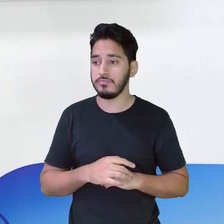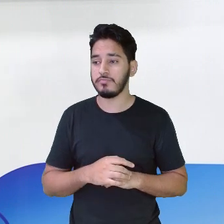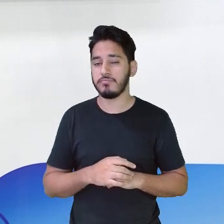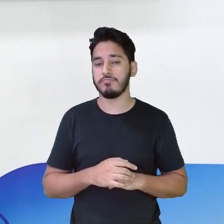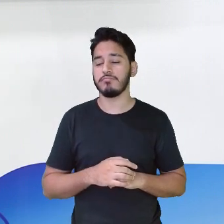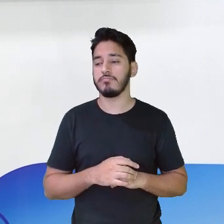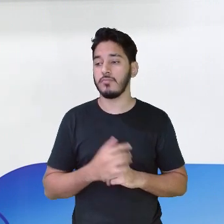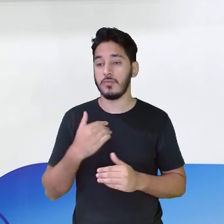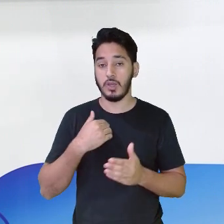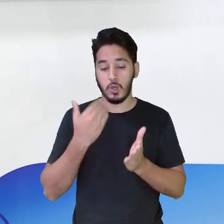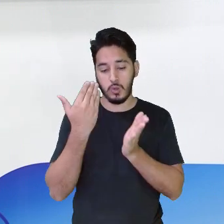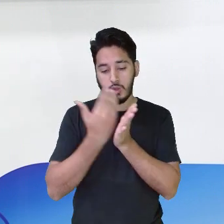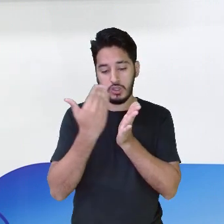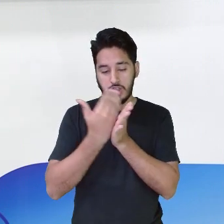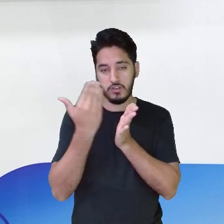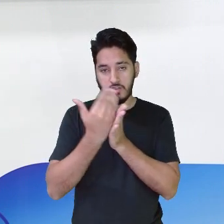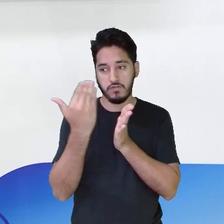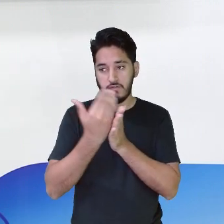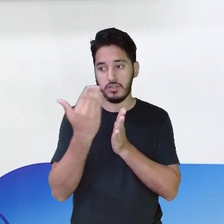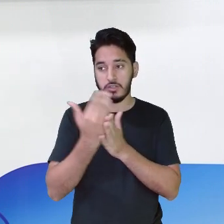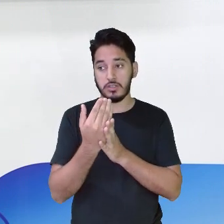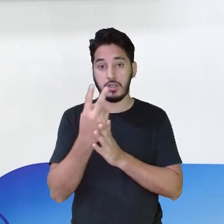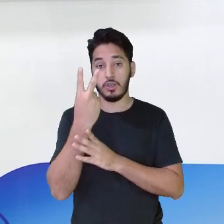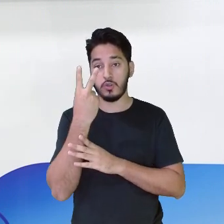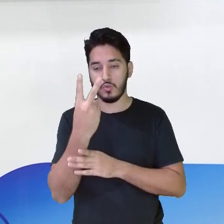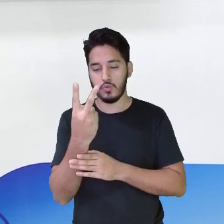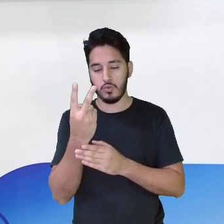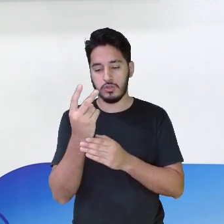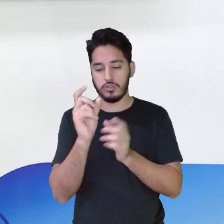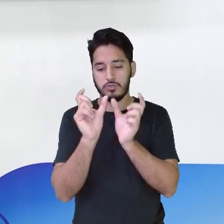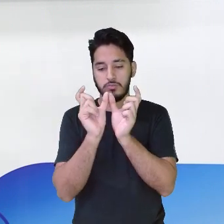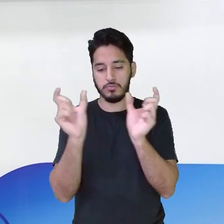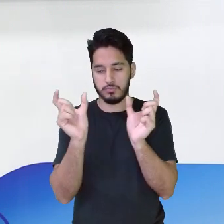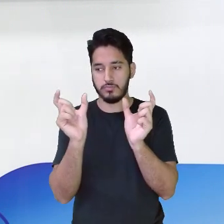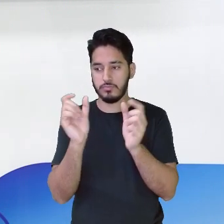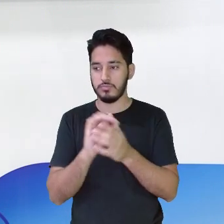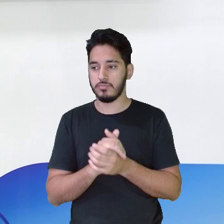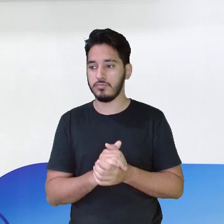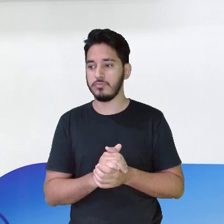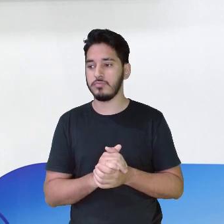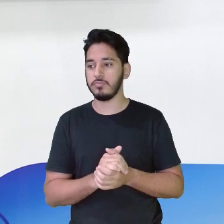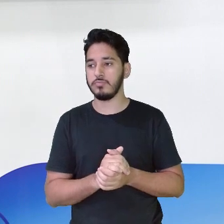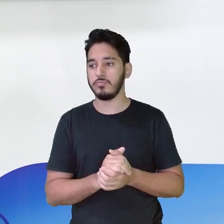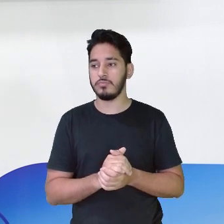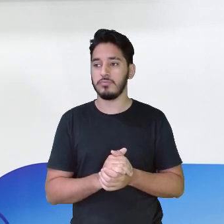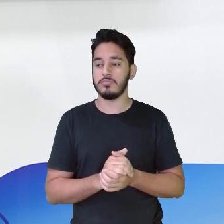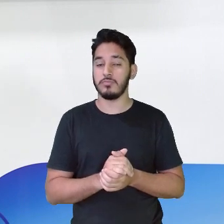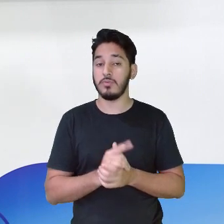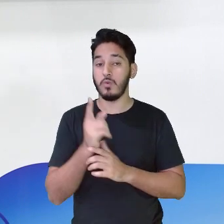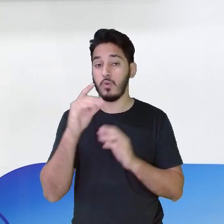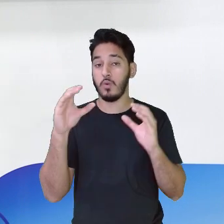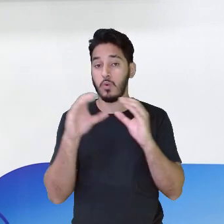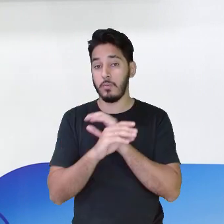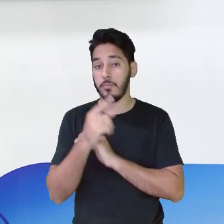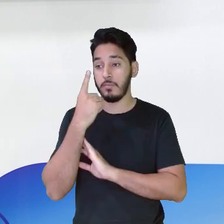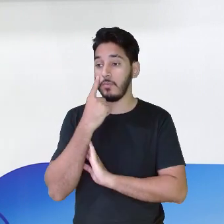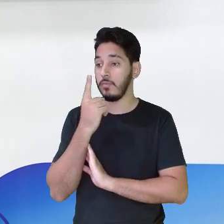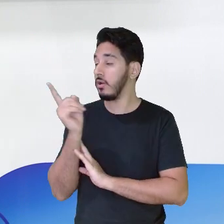Eu dividi primeiro em 2 partes, não é isso? Vou até botar aqui para frente, ó. O meu